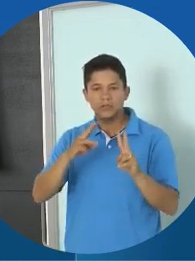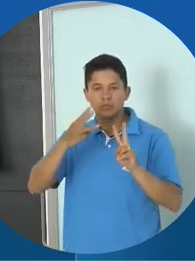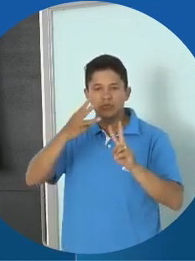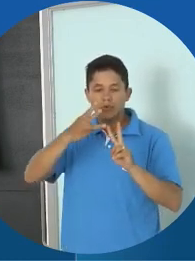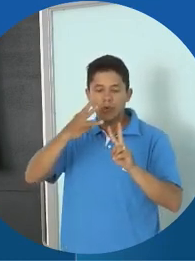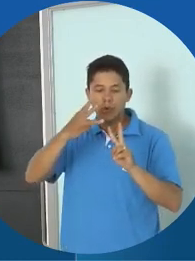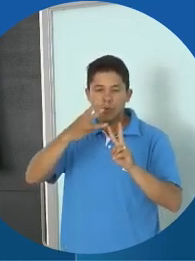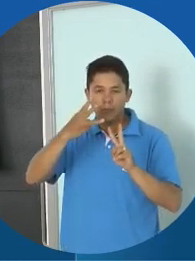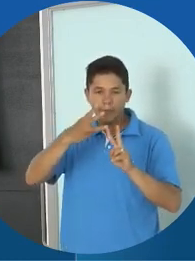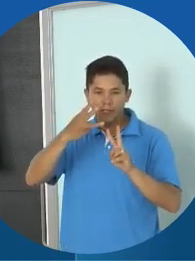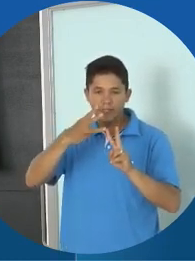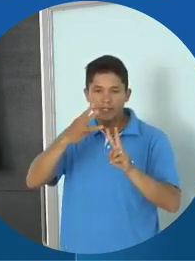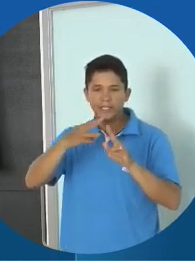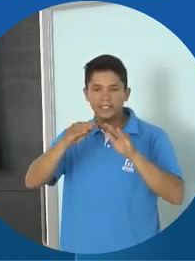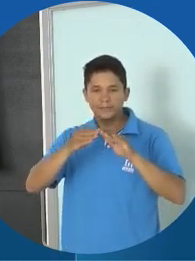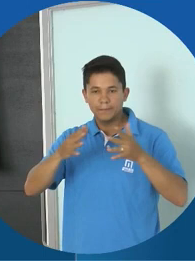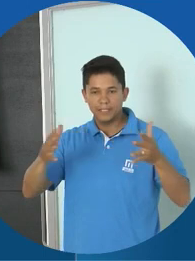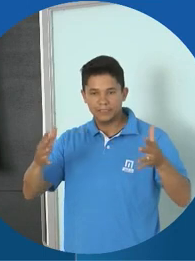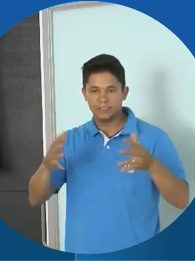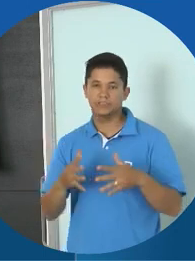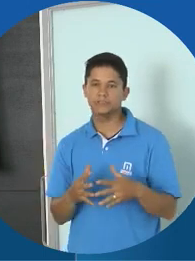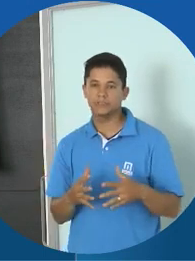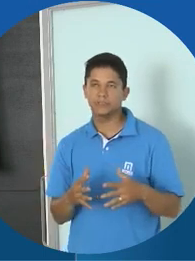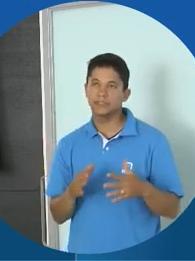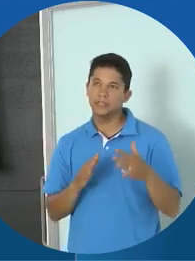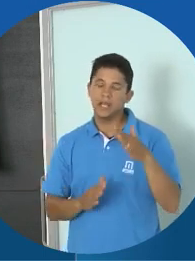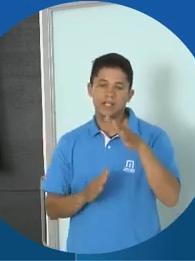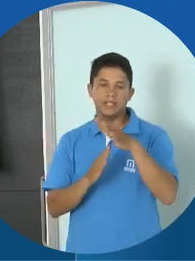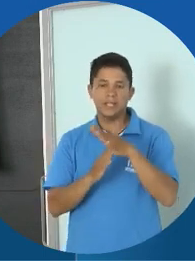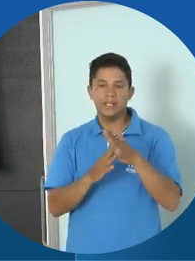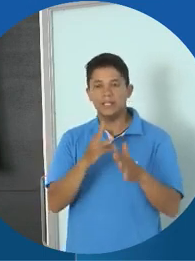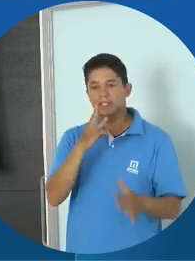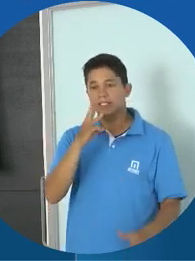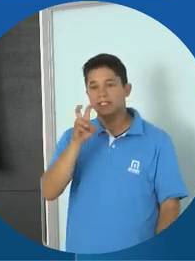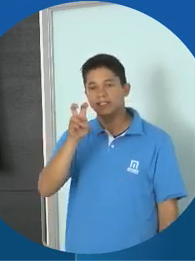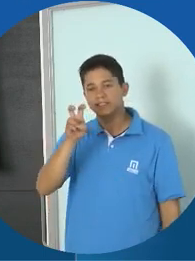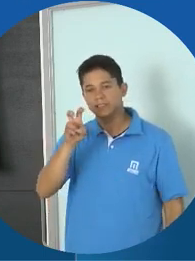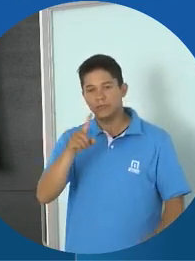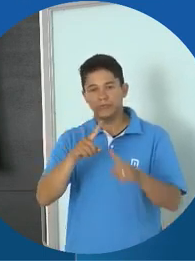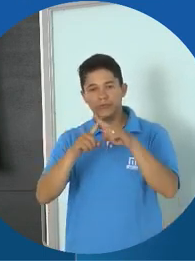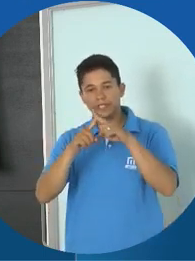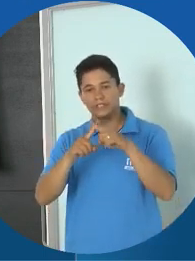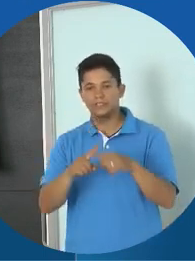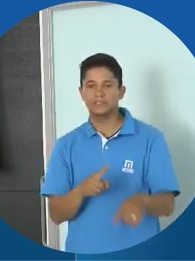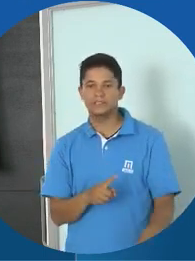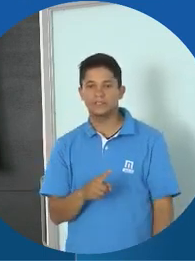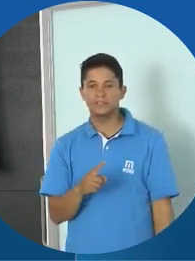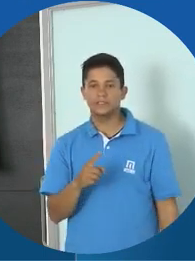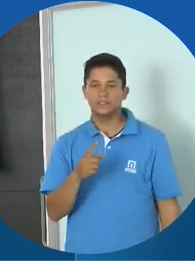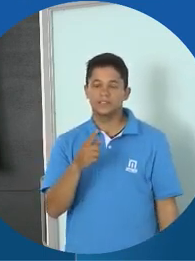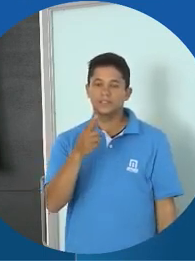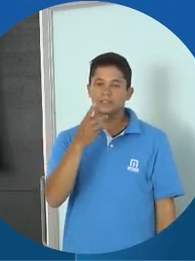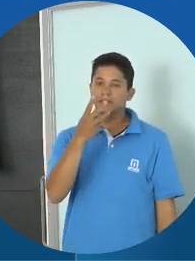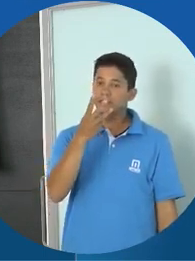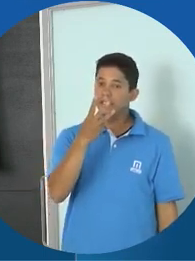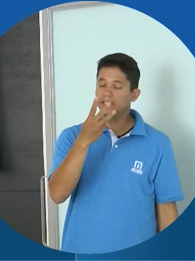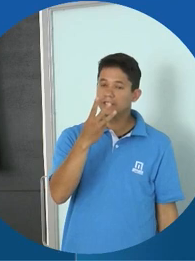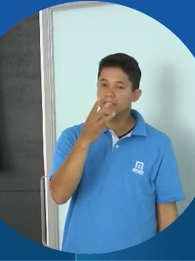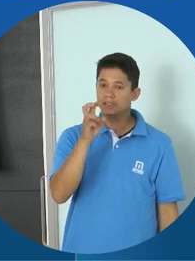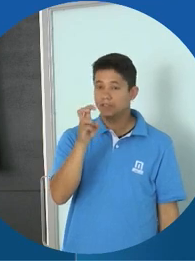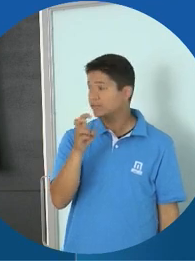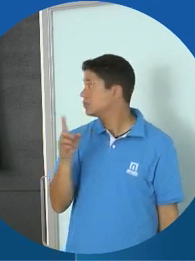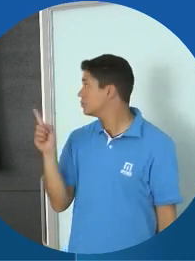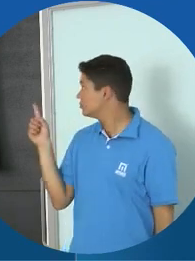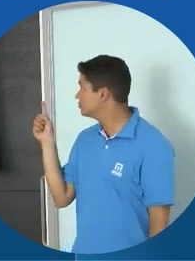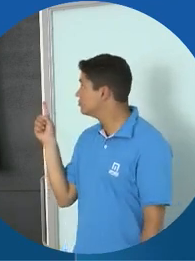resina, que pode chegar a 35, 30 vezes, 20 vezes, e cruzando com essa tensão de expansão que é